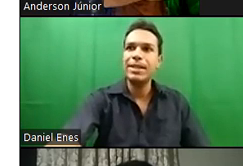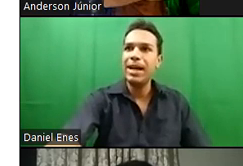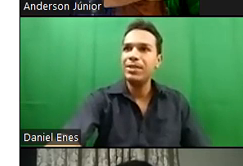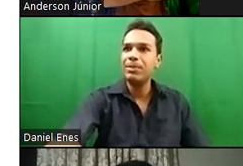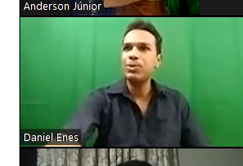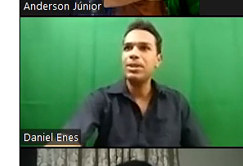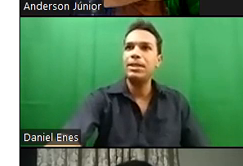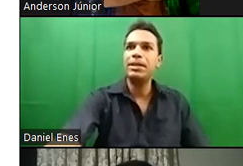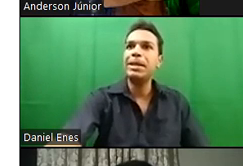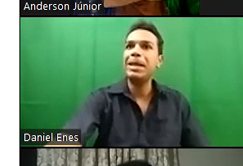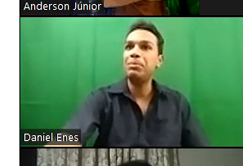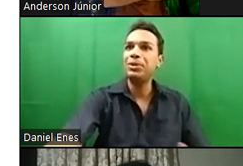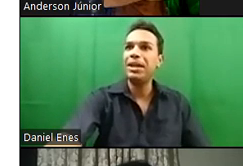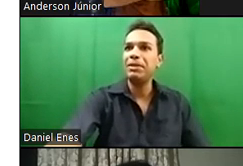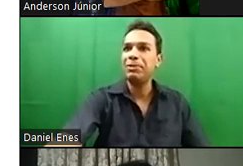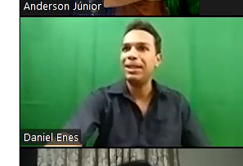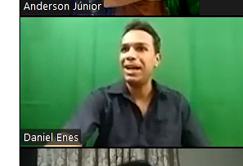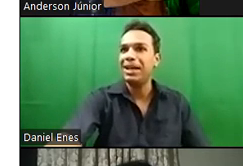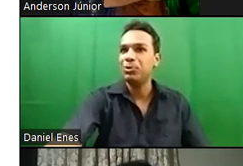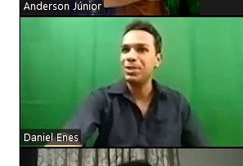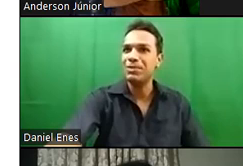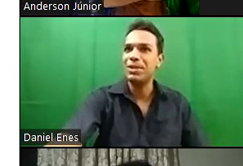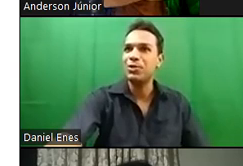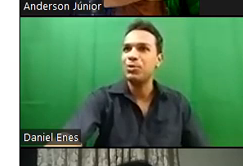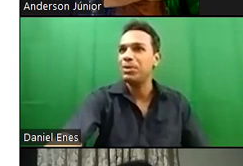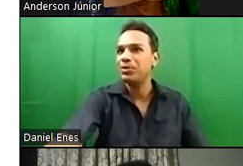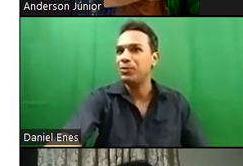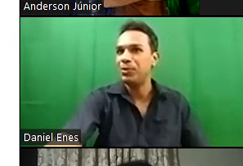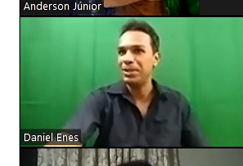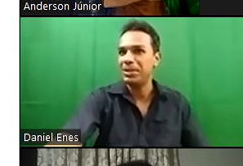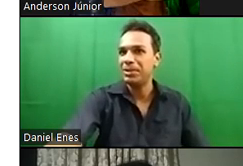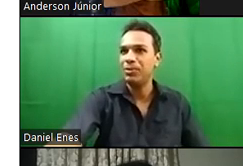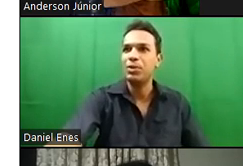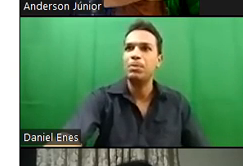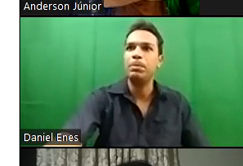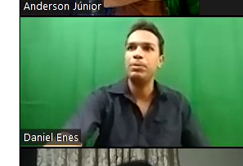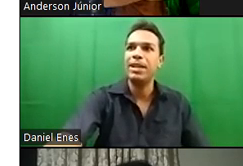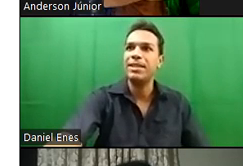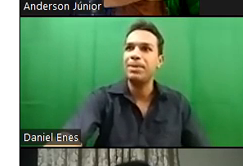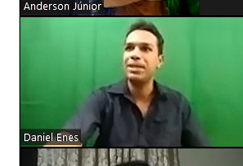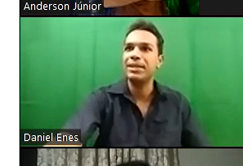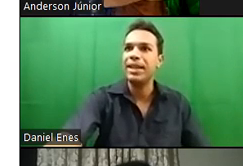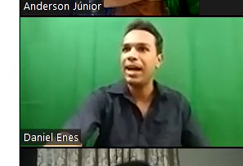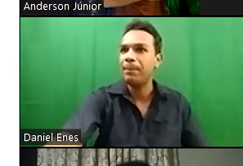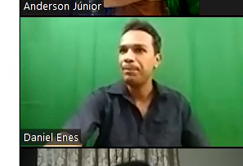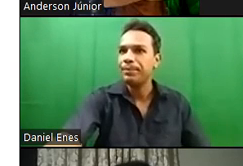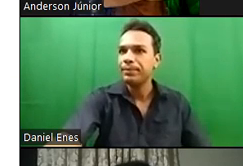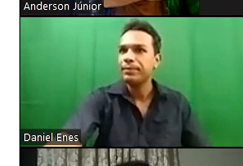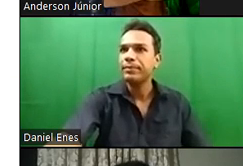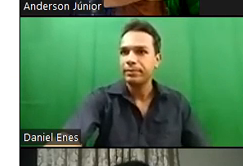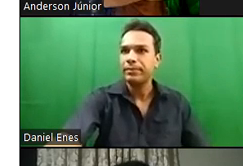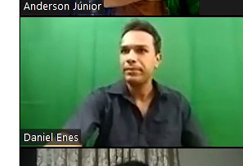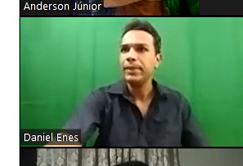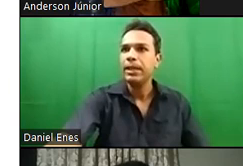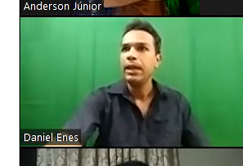de sinais, né? Mas eu queria, né, quem puder falar, eu não sei se vocês estão com o microfone e talvez puderem se apresentar.